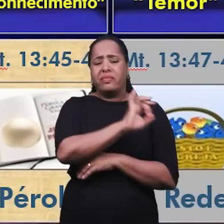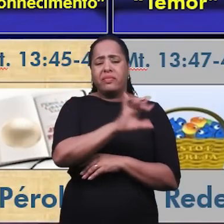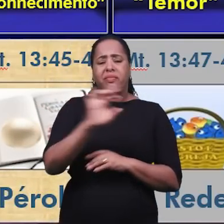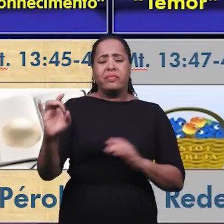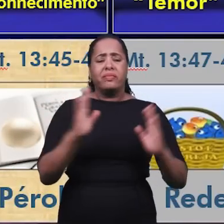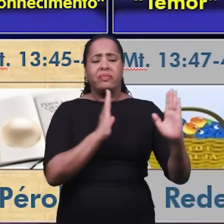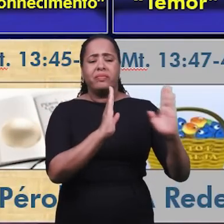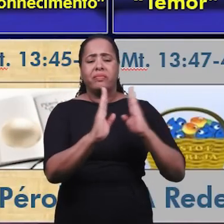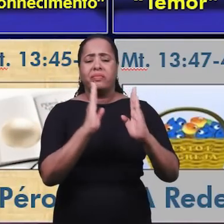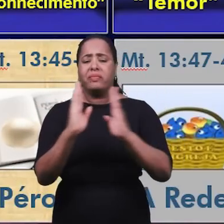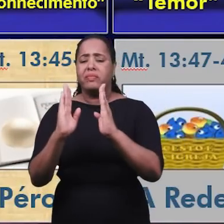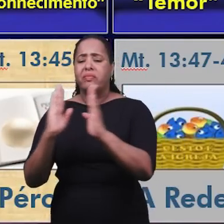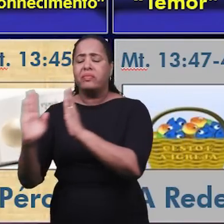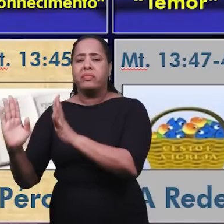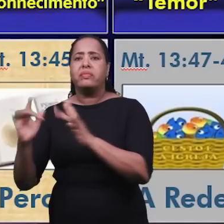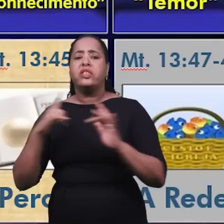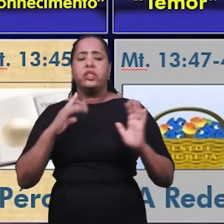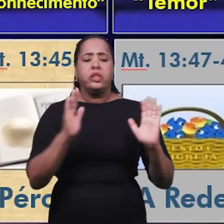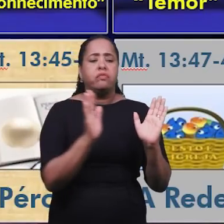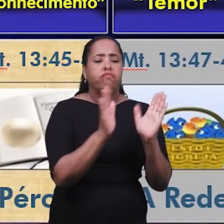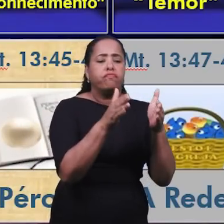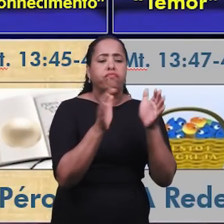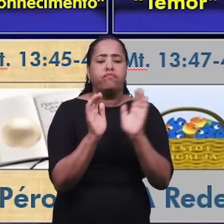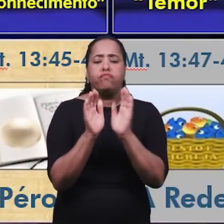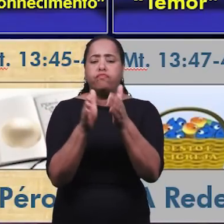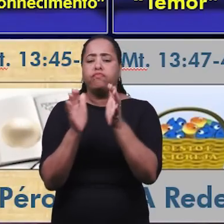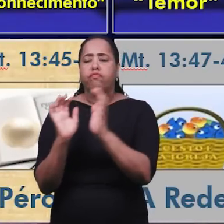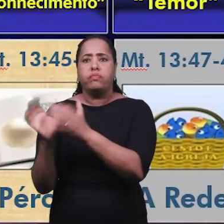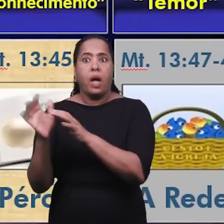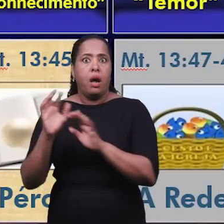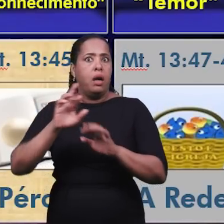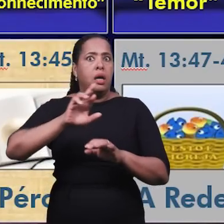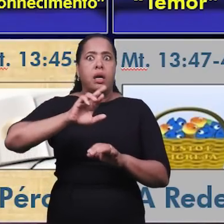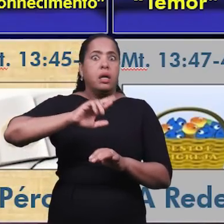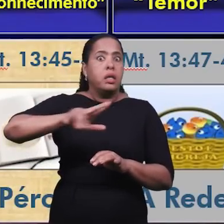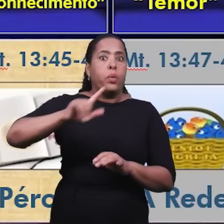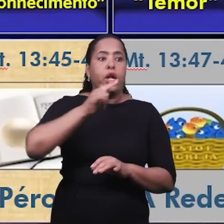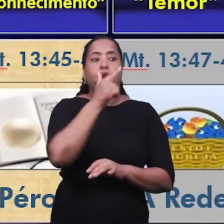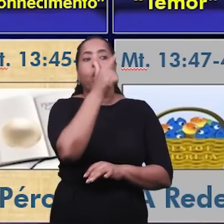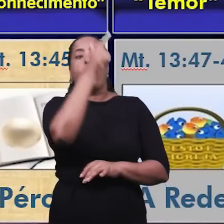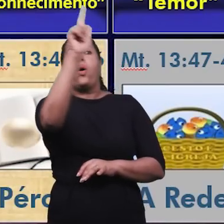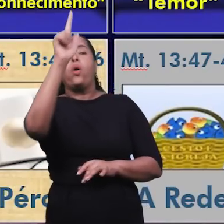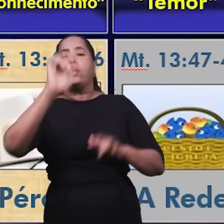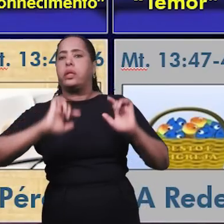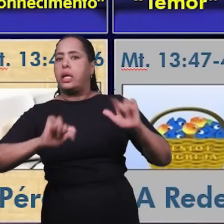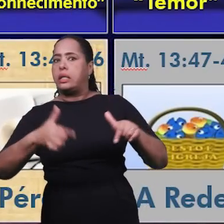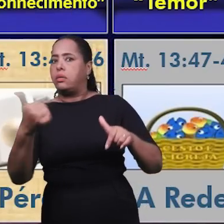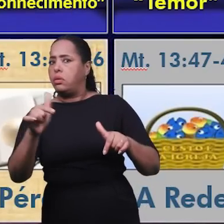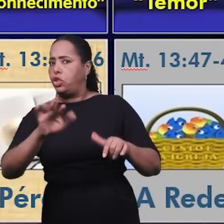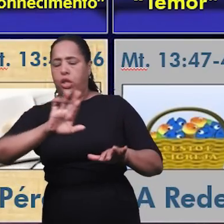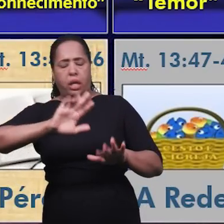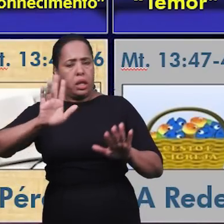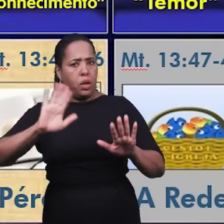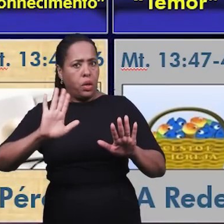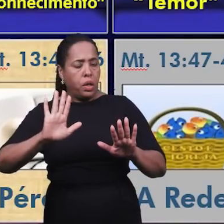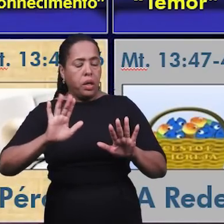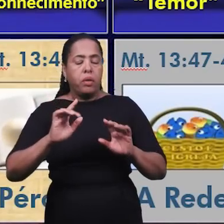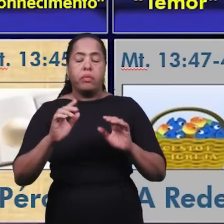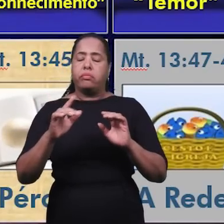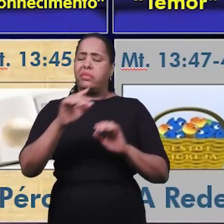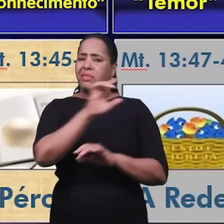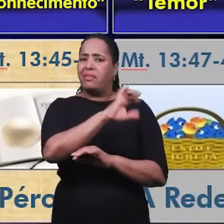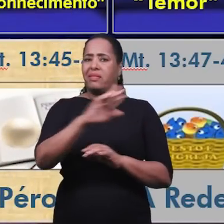todos esses Espíritos, em cada época, havia uma ênfase. Não é que as outras operações não